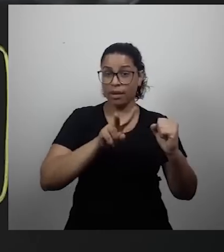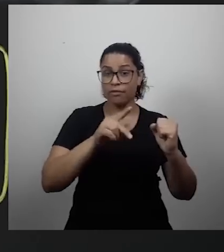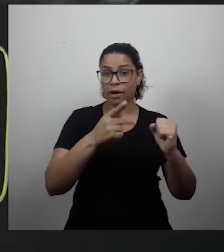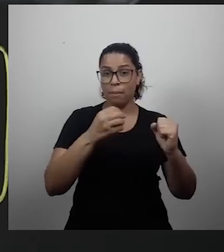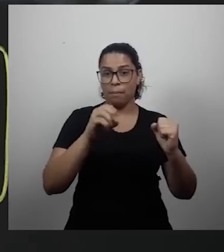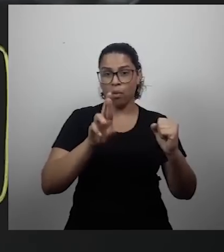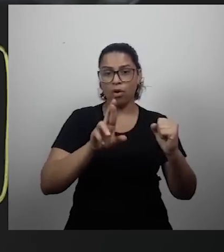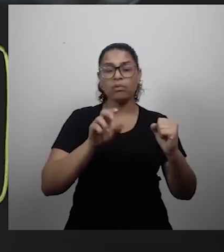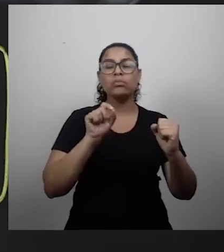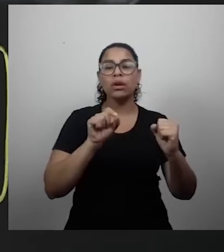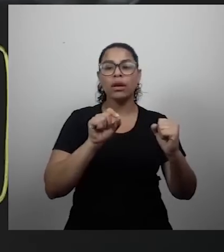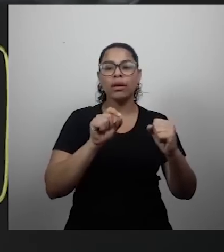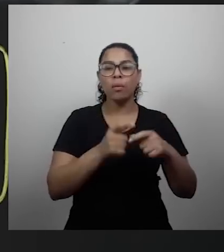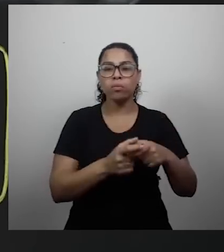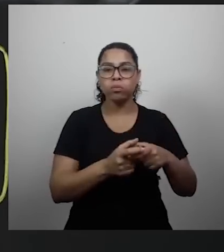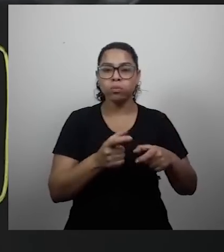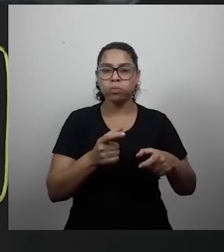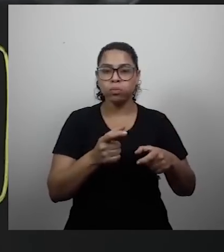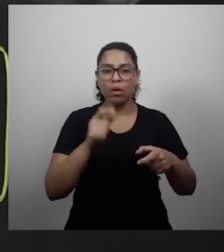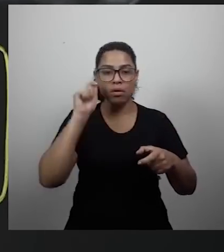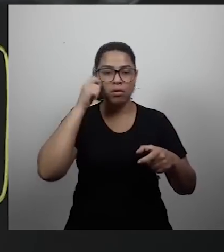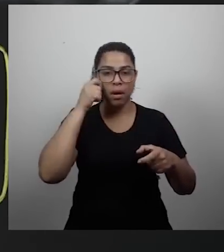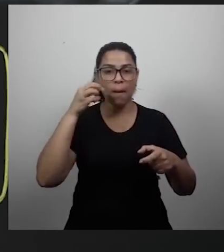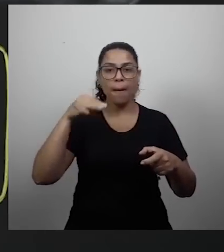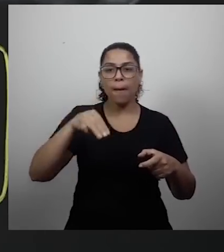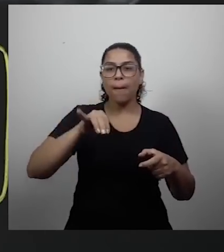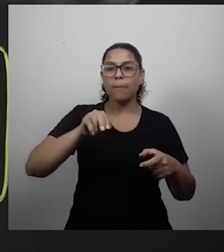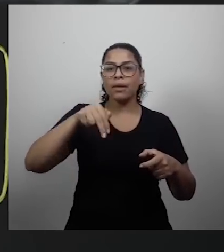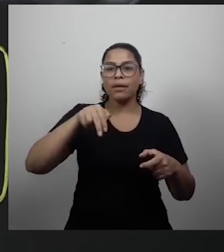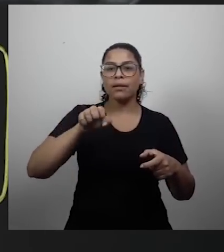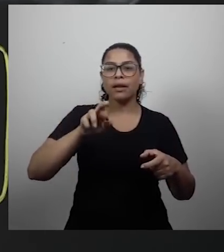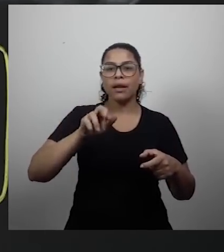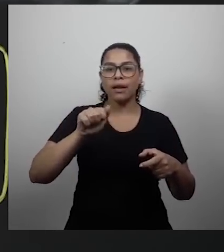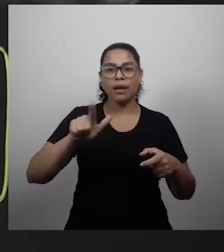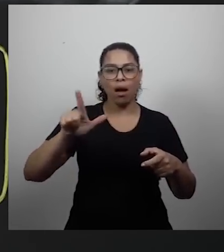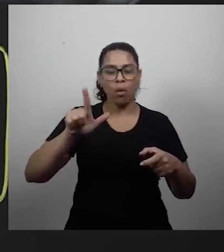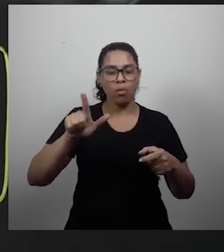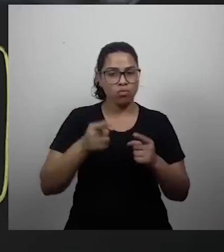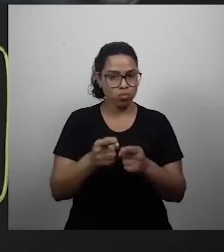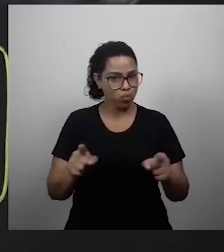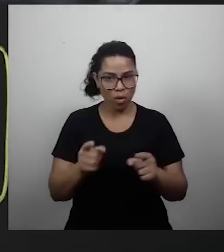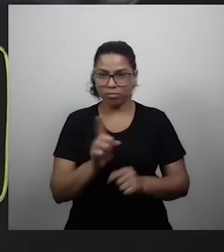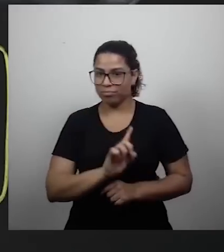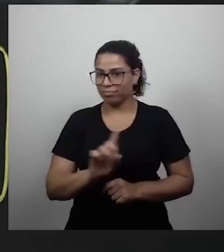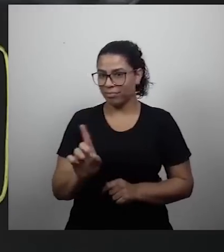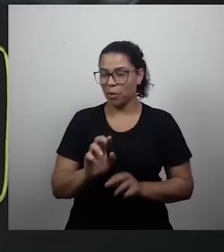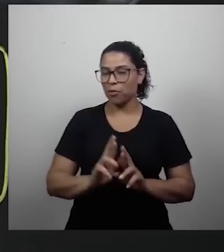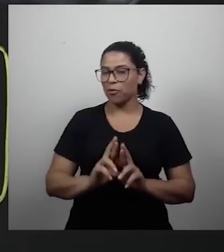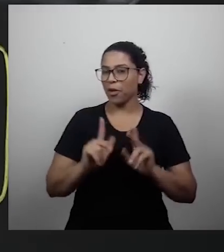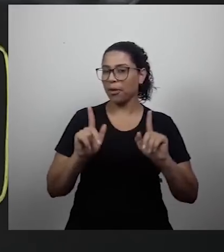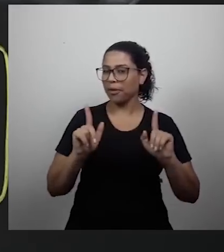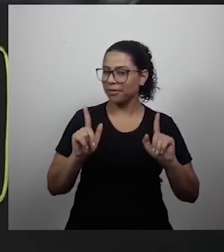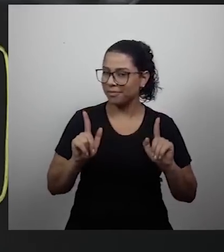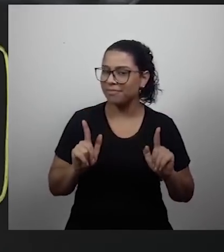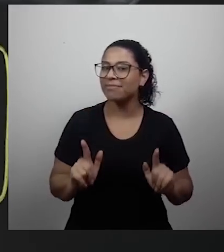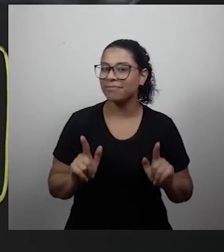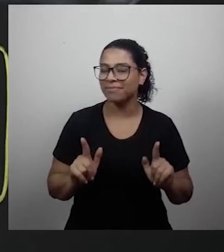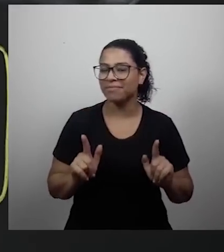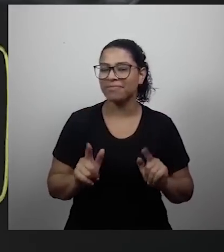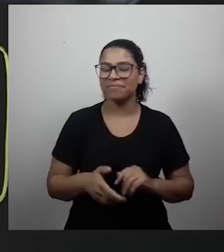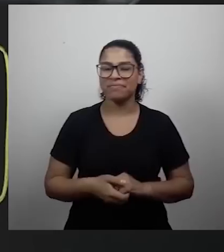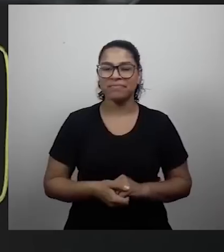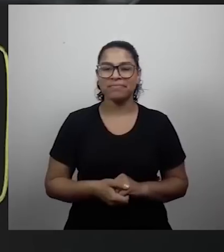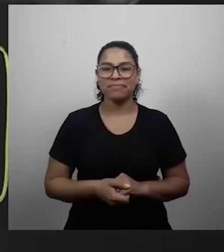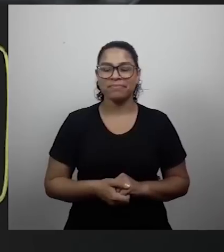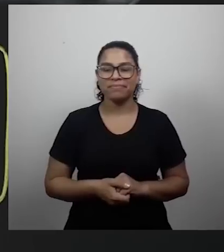era movida a carvão mineral. Carvão mineral não é aquele de churrasco, não. Aquele é o carvão vegetal, que se corta e leva lá para a churrasqueira.